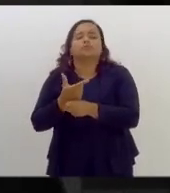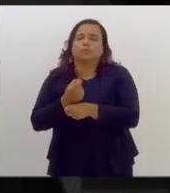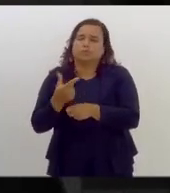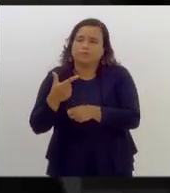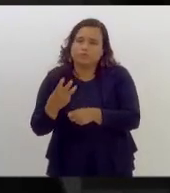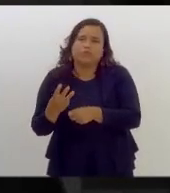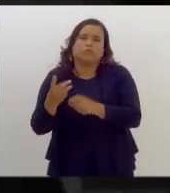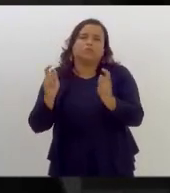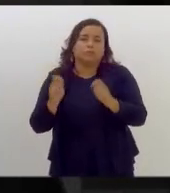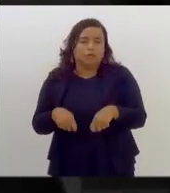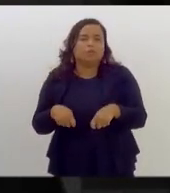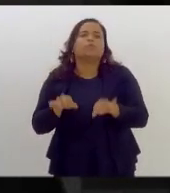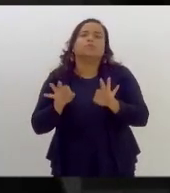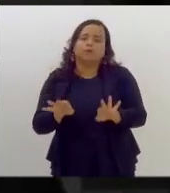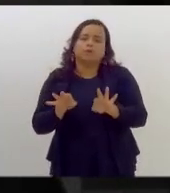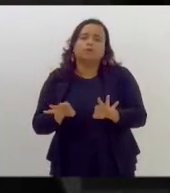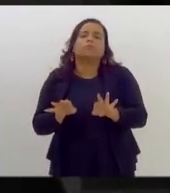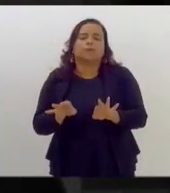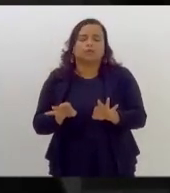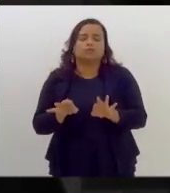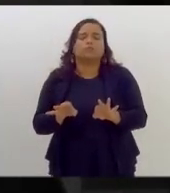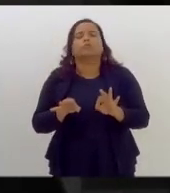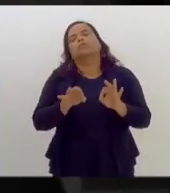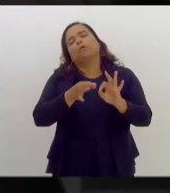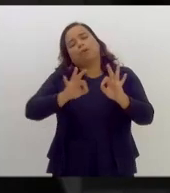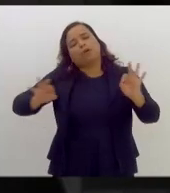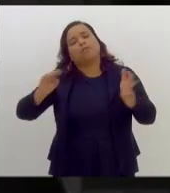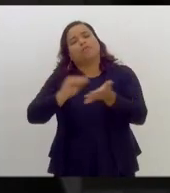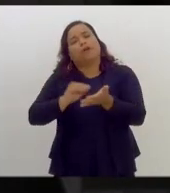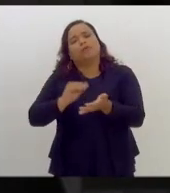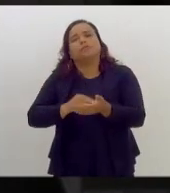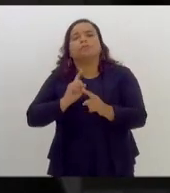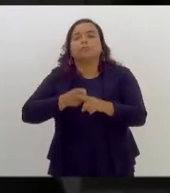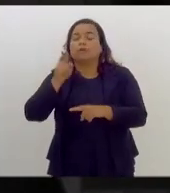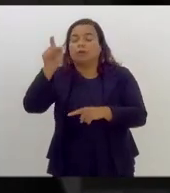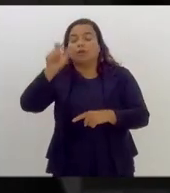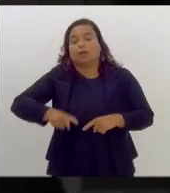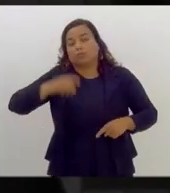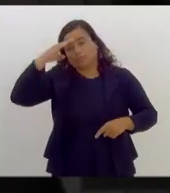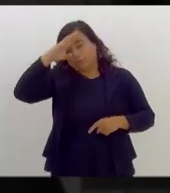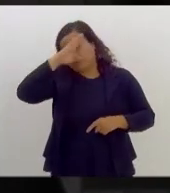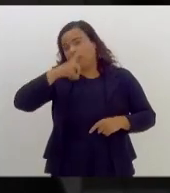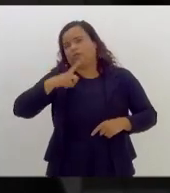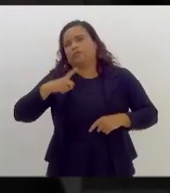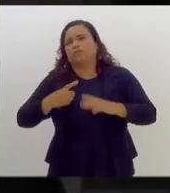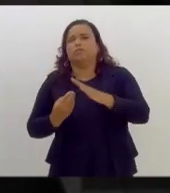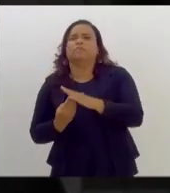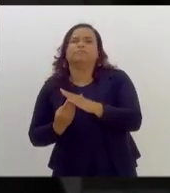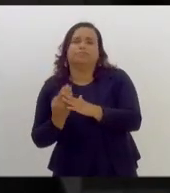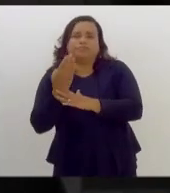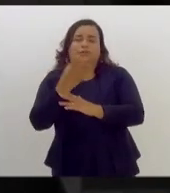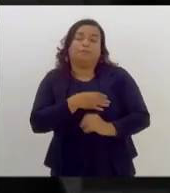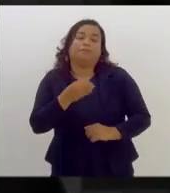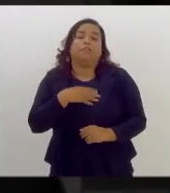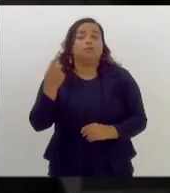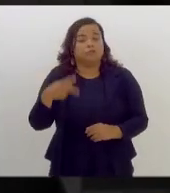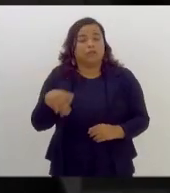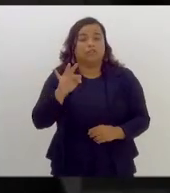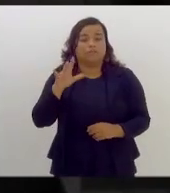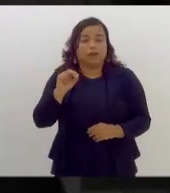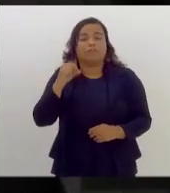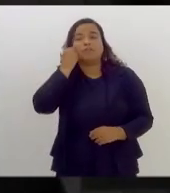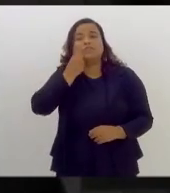porque quando o Bolsonaro fazia essas ultrapassagens do teto, seu filho Flávio Bolsonaro,